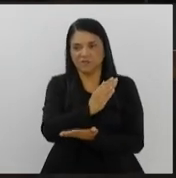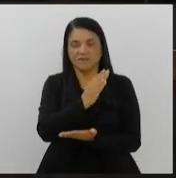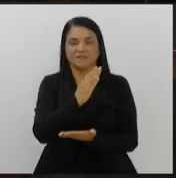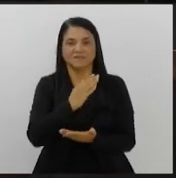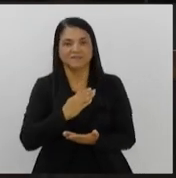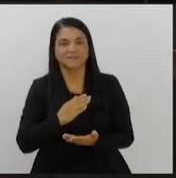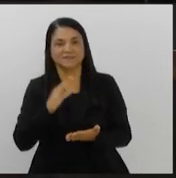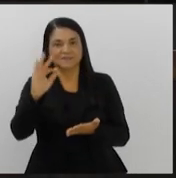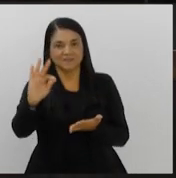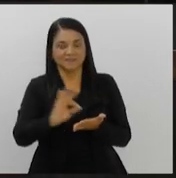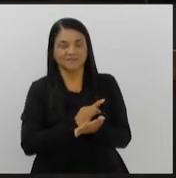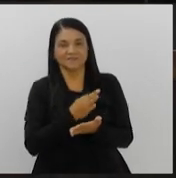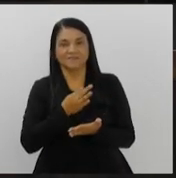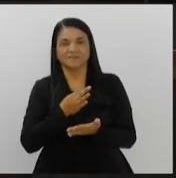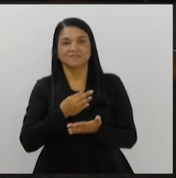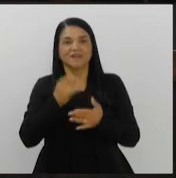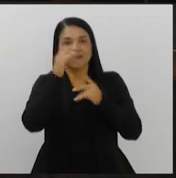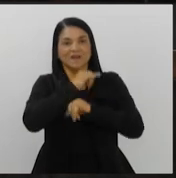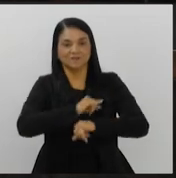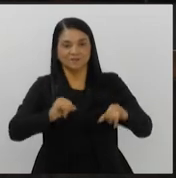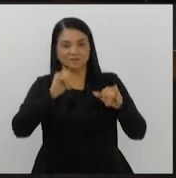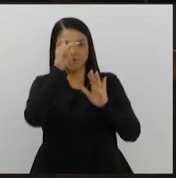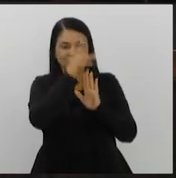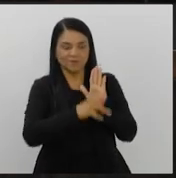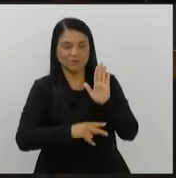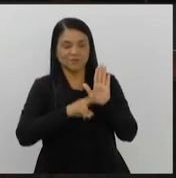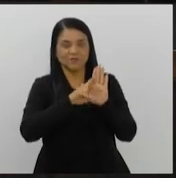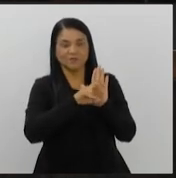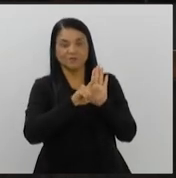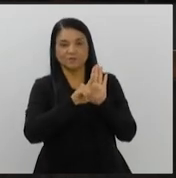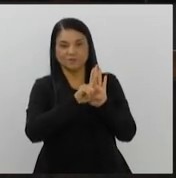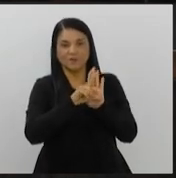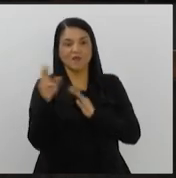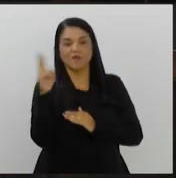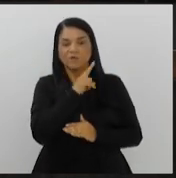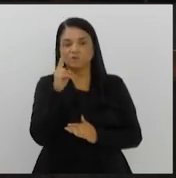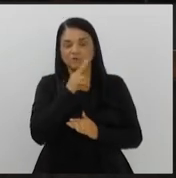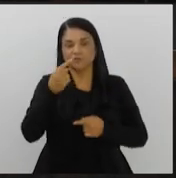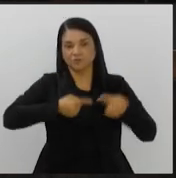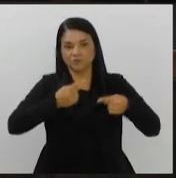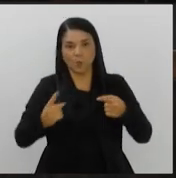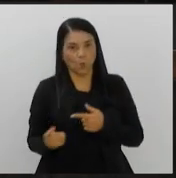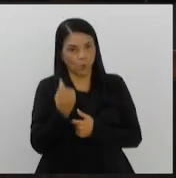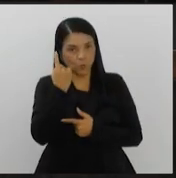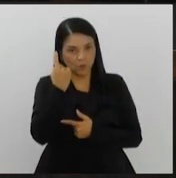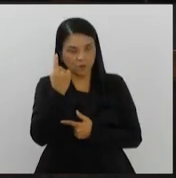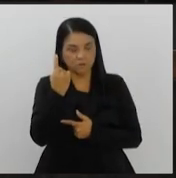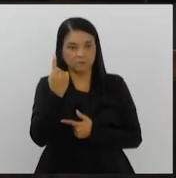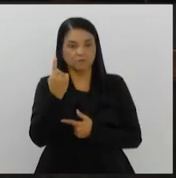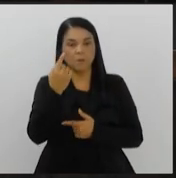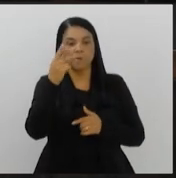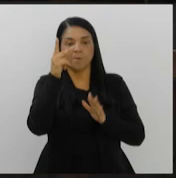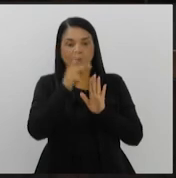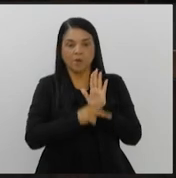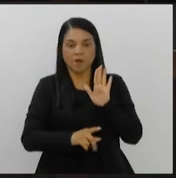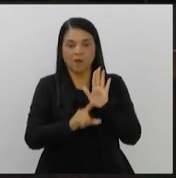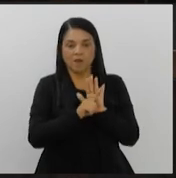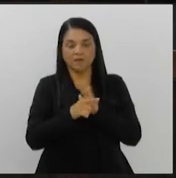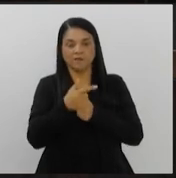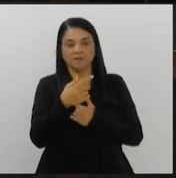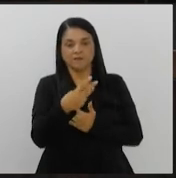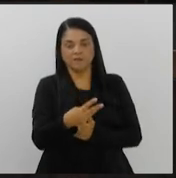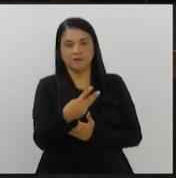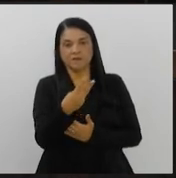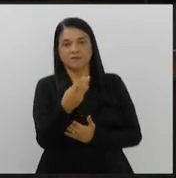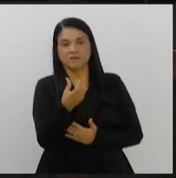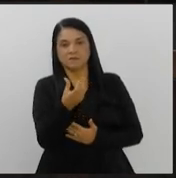aprovado, vai autógrafo. Anuncio em regime de urgência, em discussão única, projeto de lei número